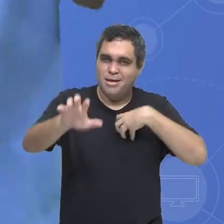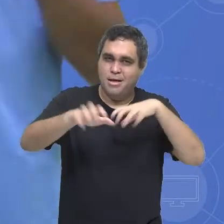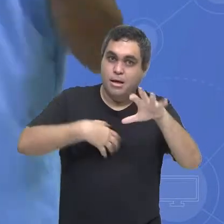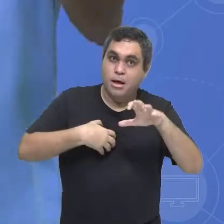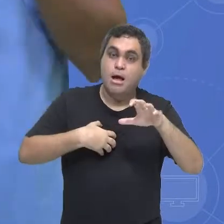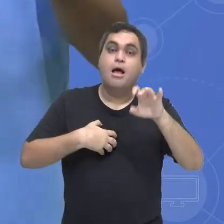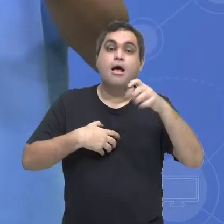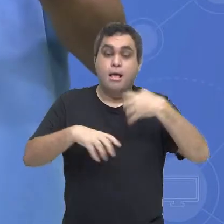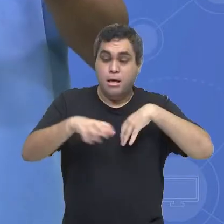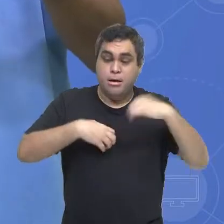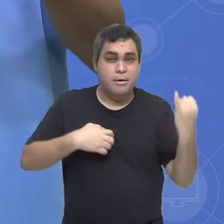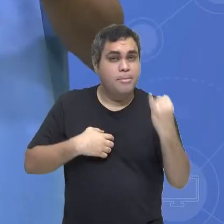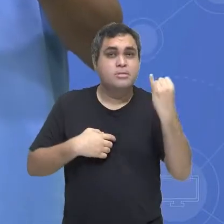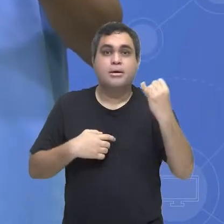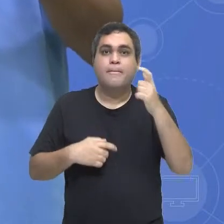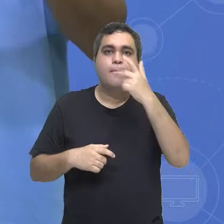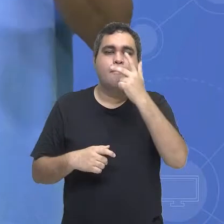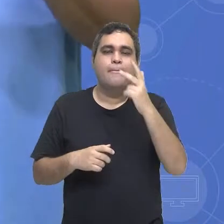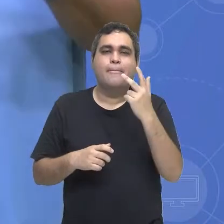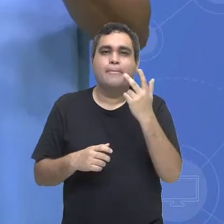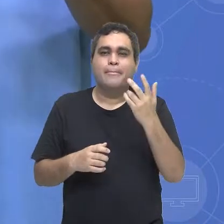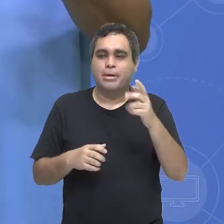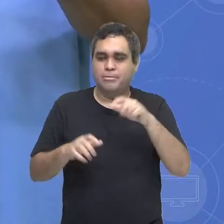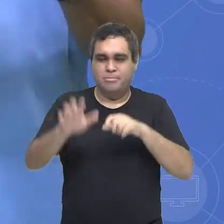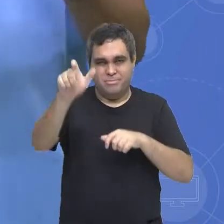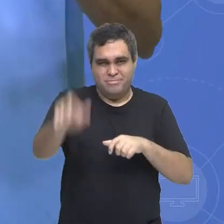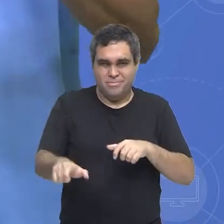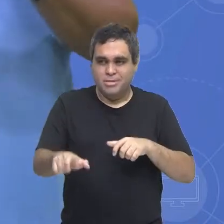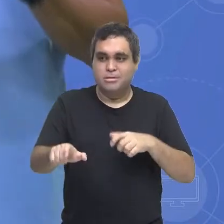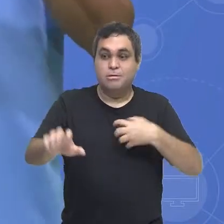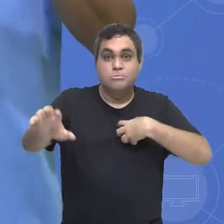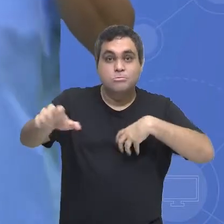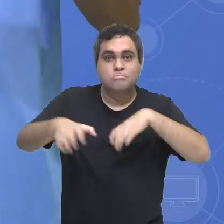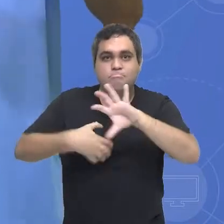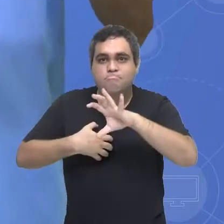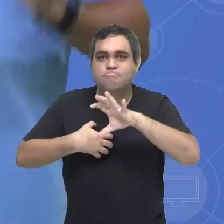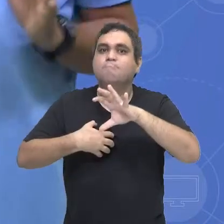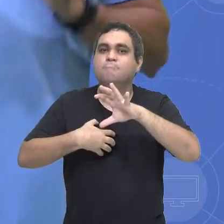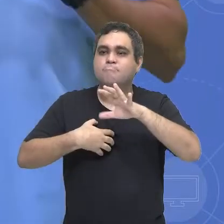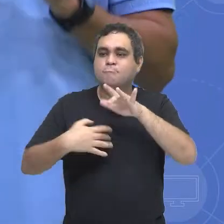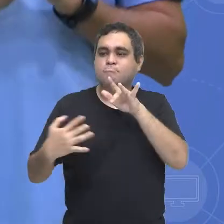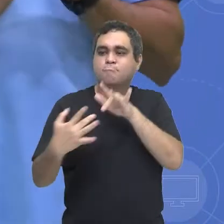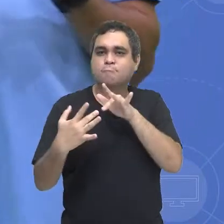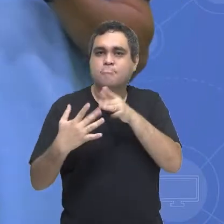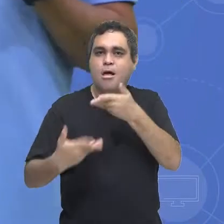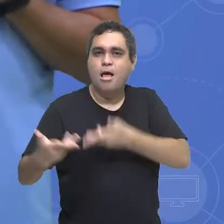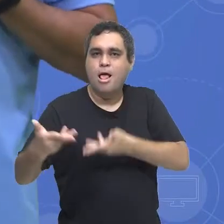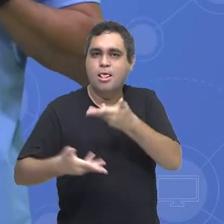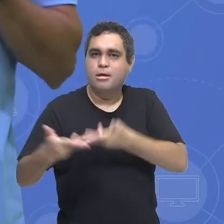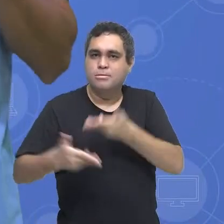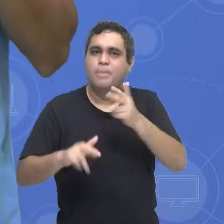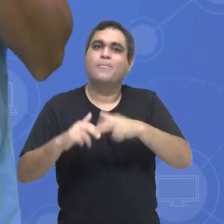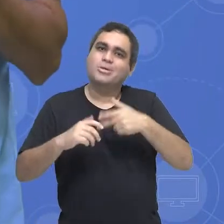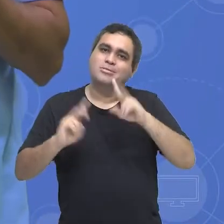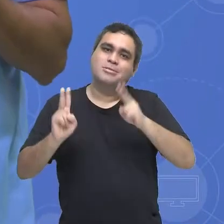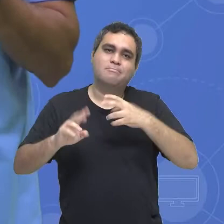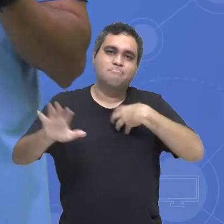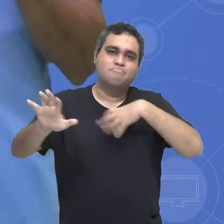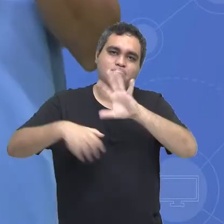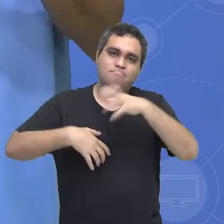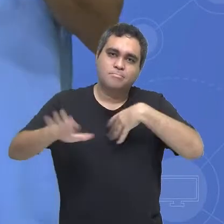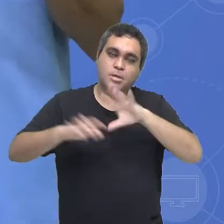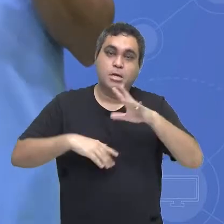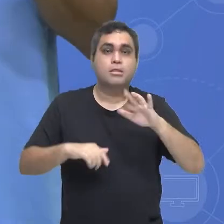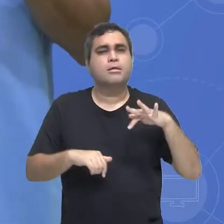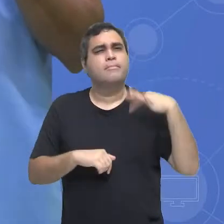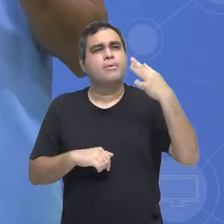coloca em relação diretamente com o outro. Mais tarde a gente vai estudar, lá na frente vocês vão estudar uma filosofia chamada